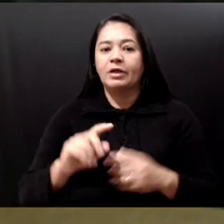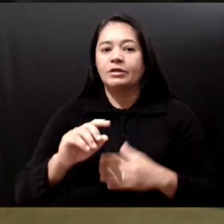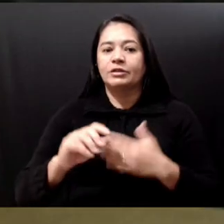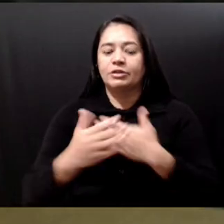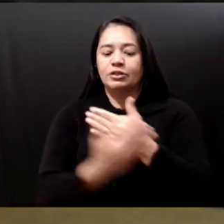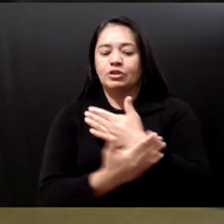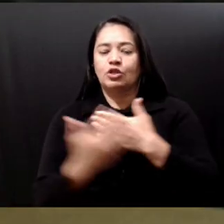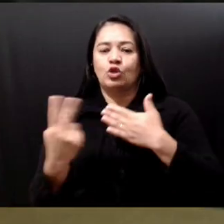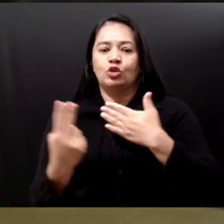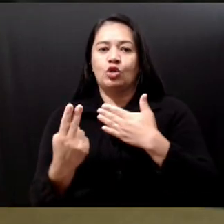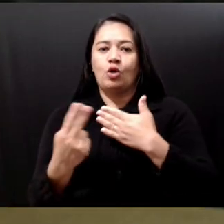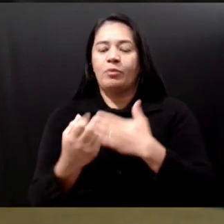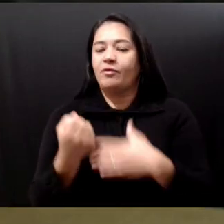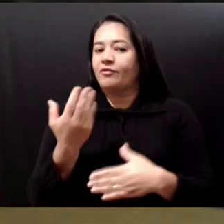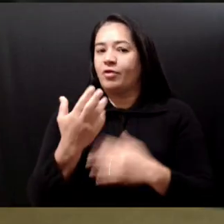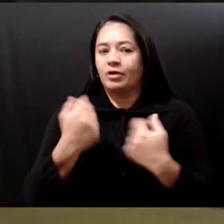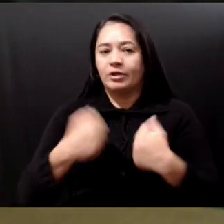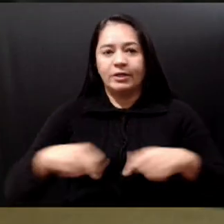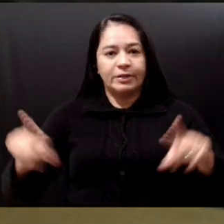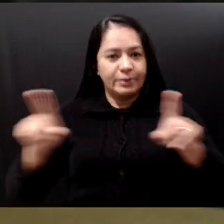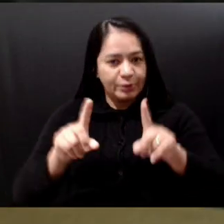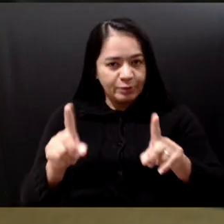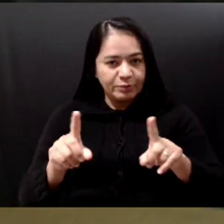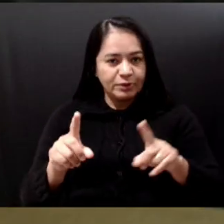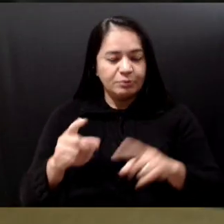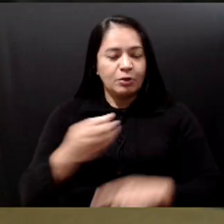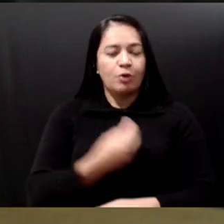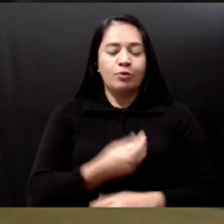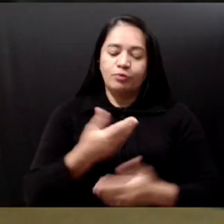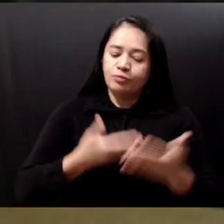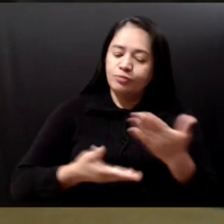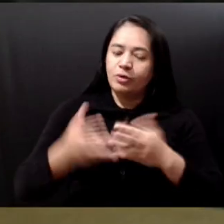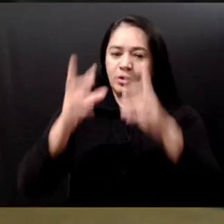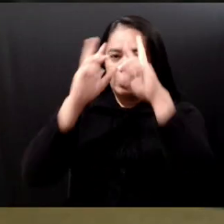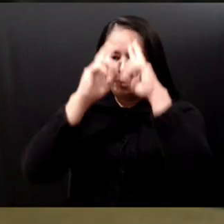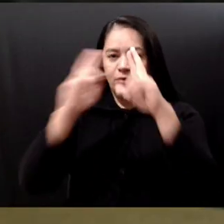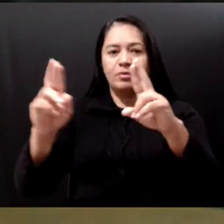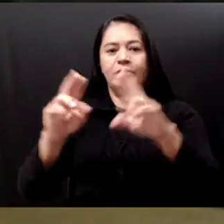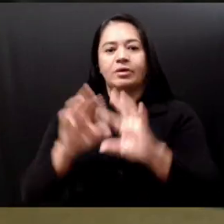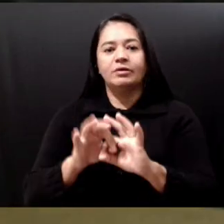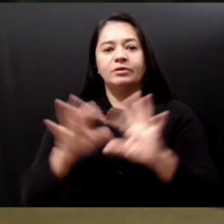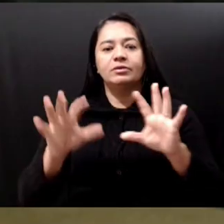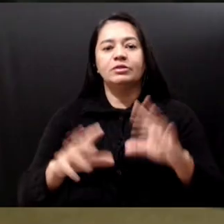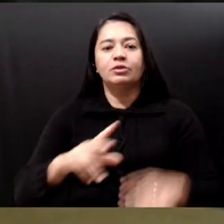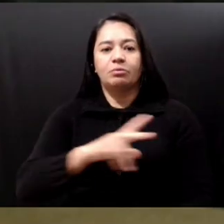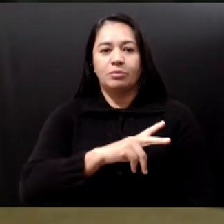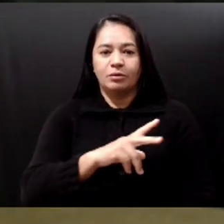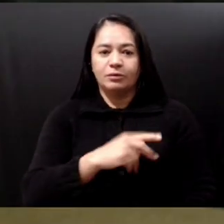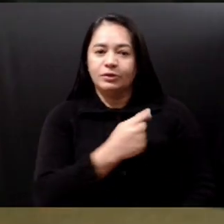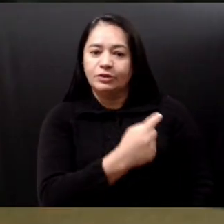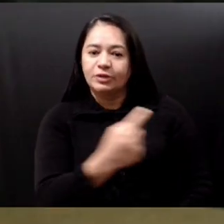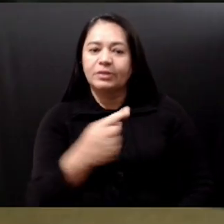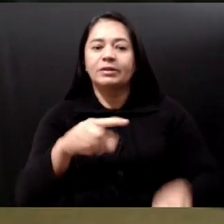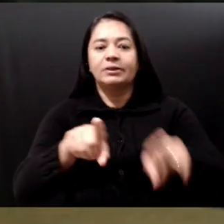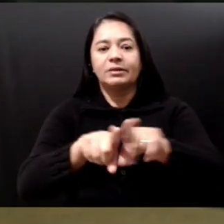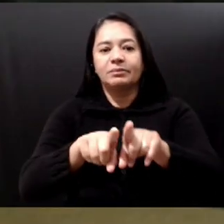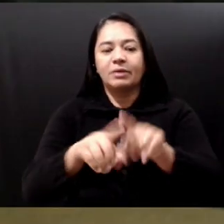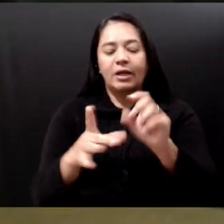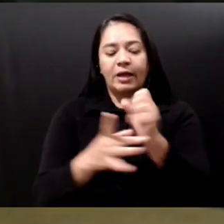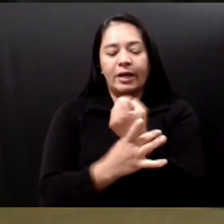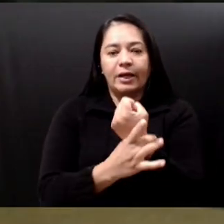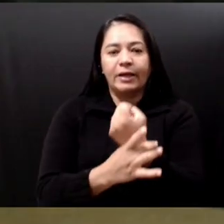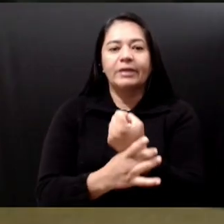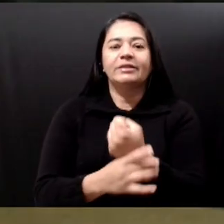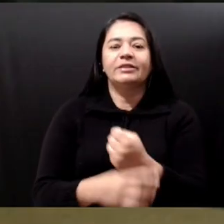prioriza o convívio comunitário e o respeito à liberdade individual, ao mesmo tempo em que garante segurança e